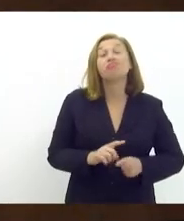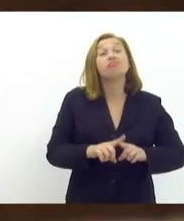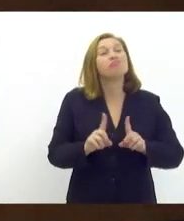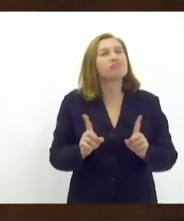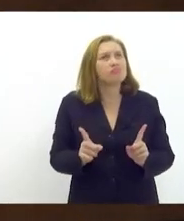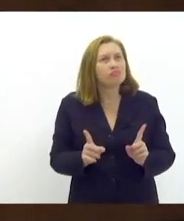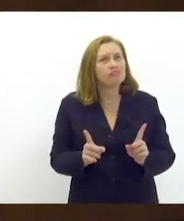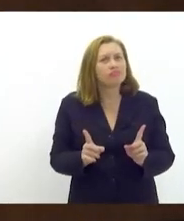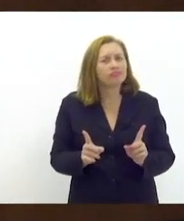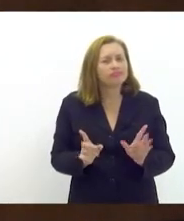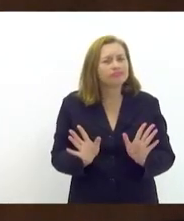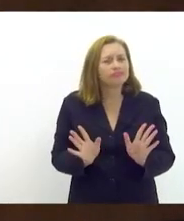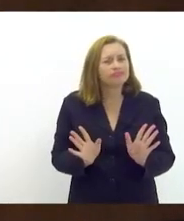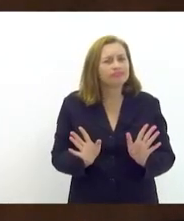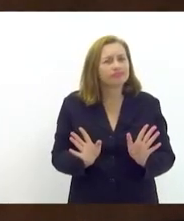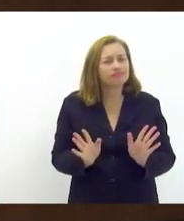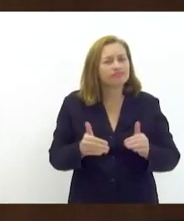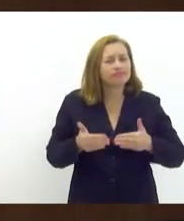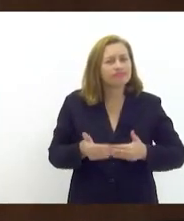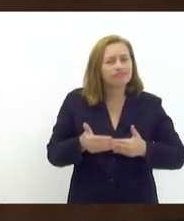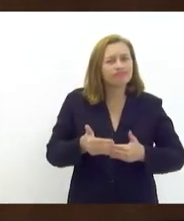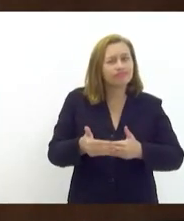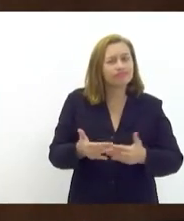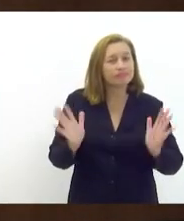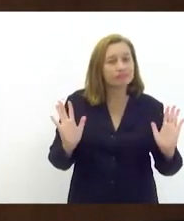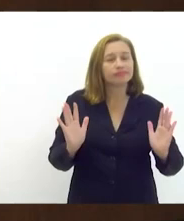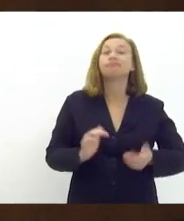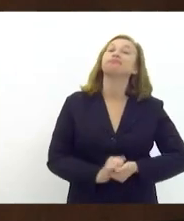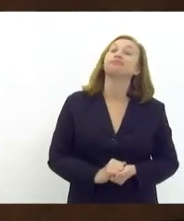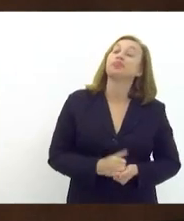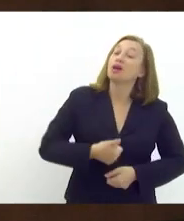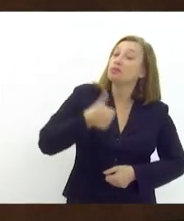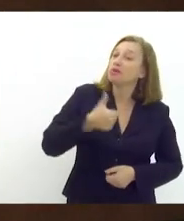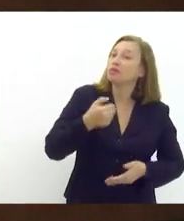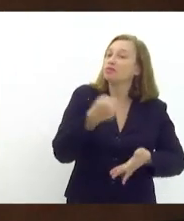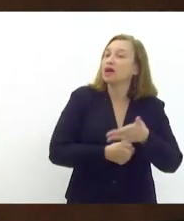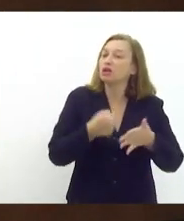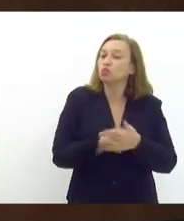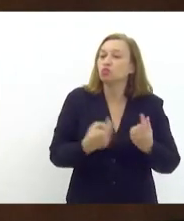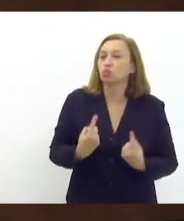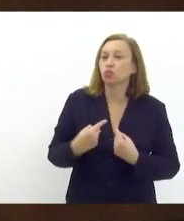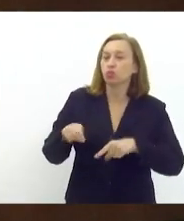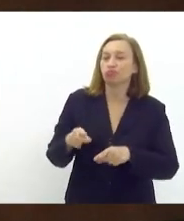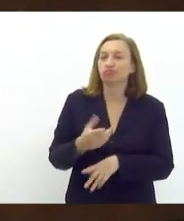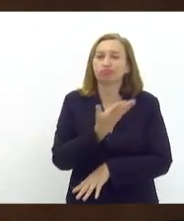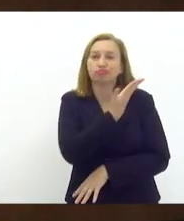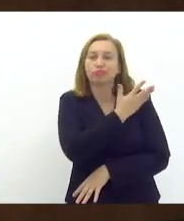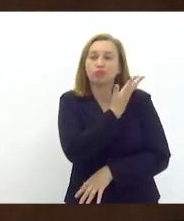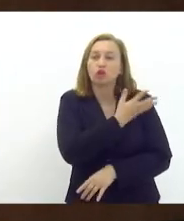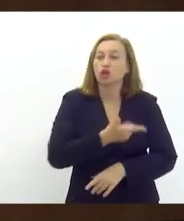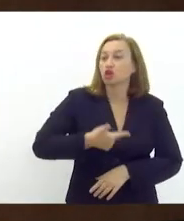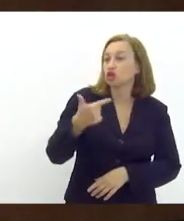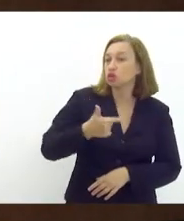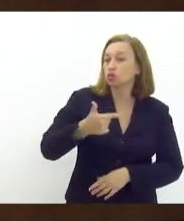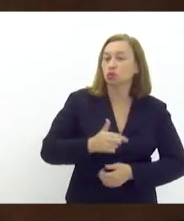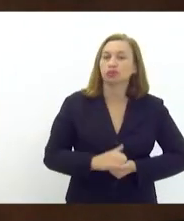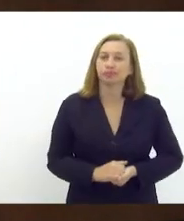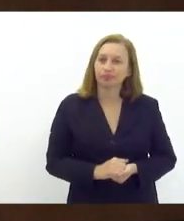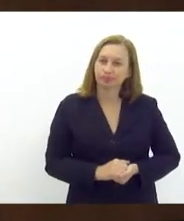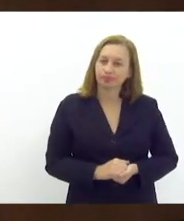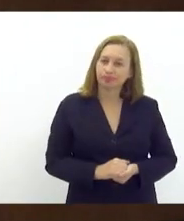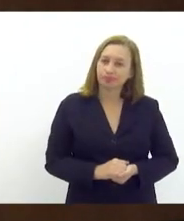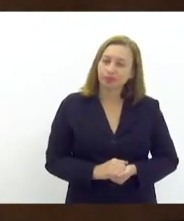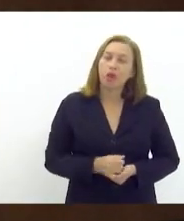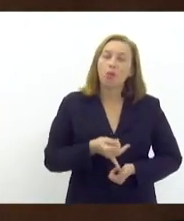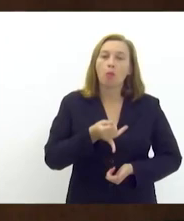eu acho que isso é um grande avanço primeiro na luta contra o preconceito e segundo para